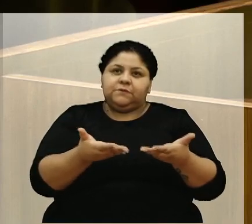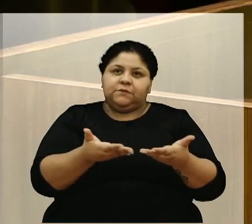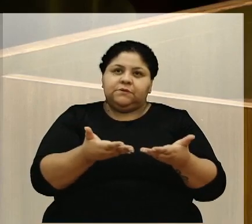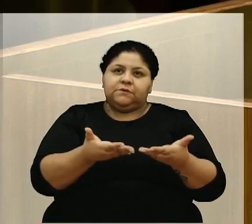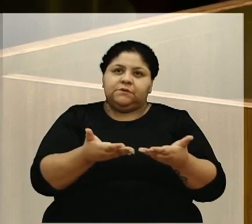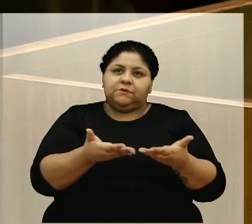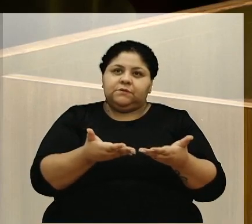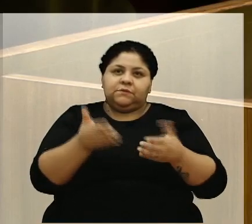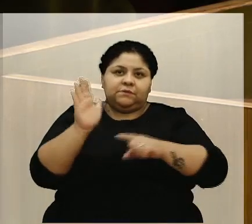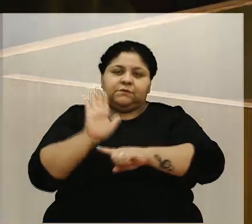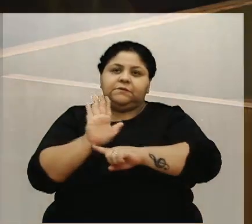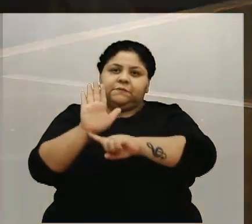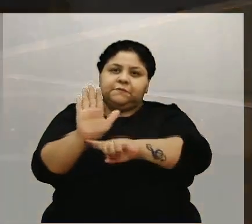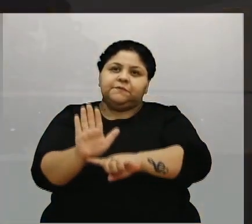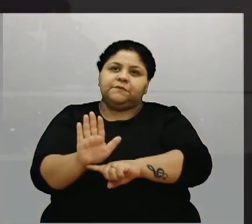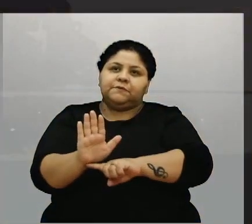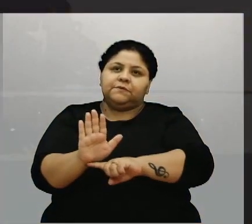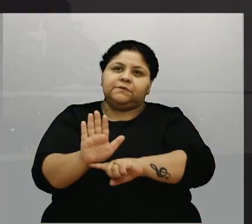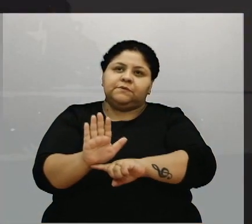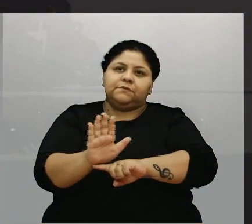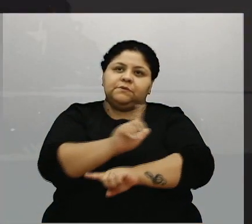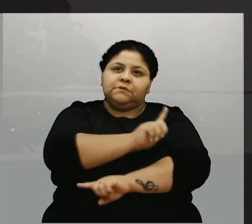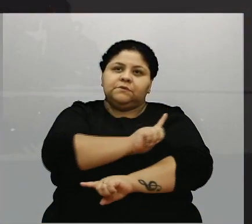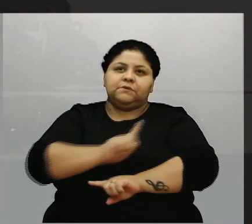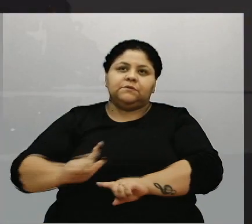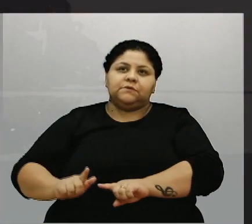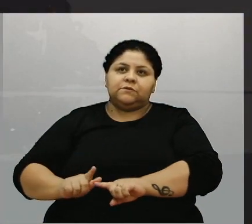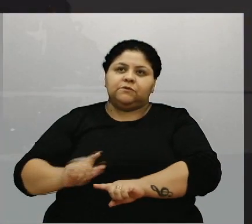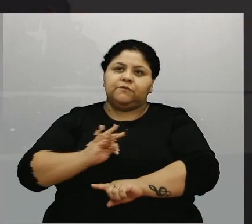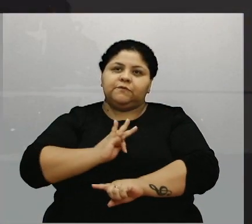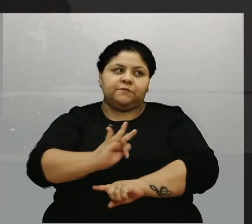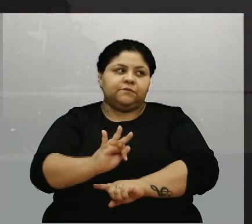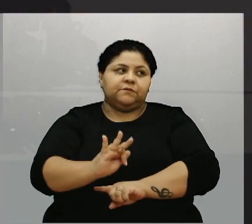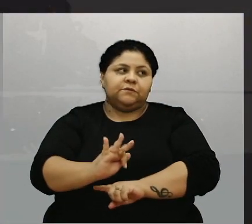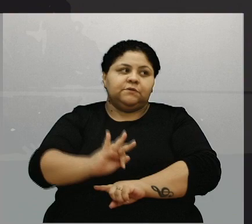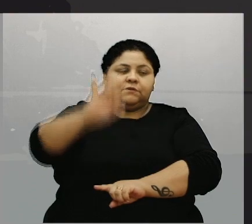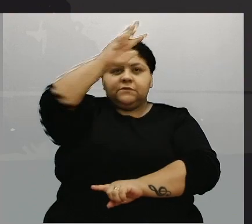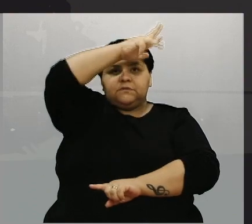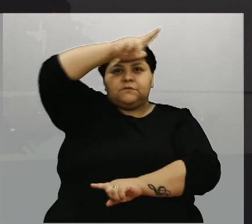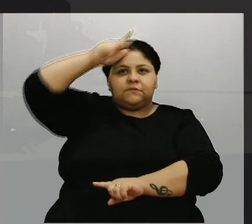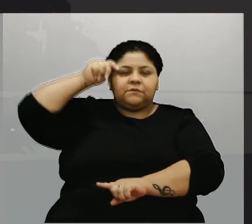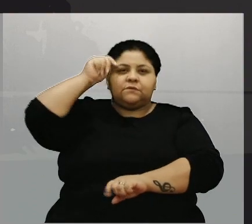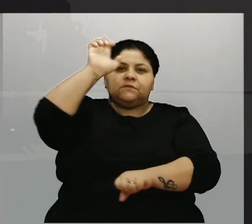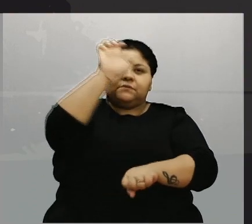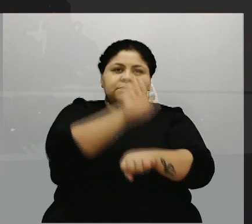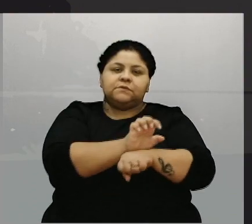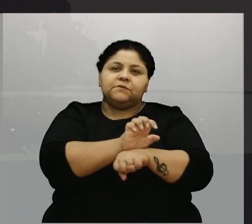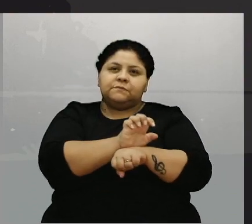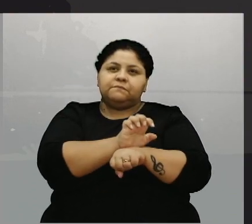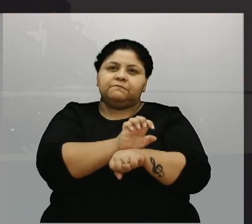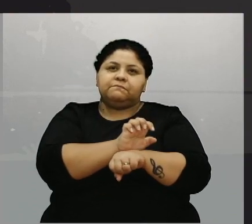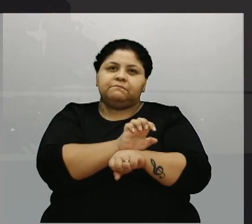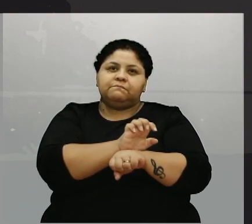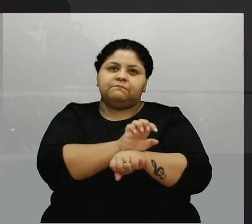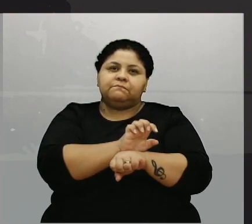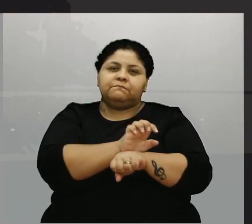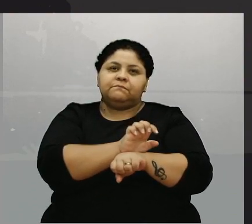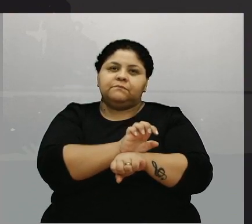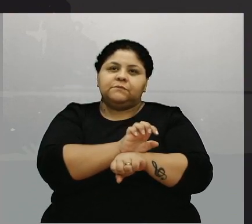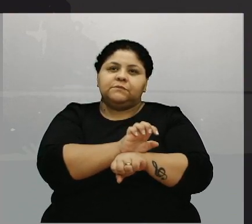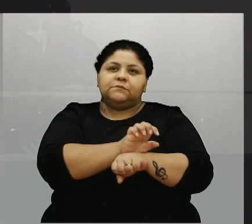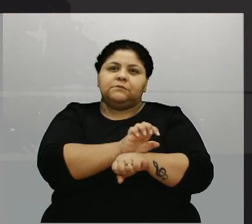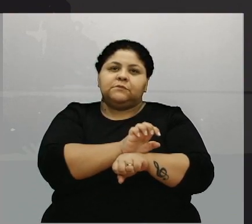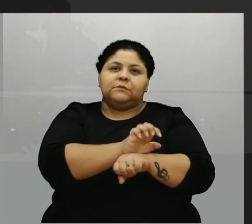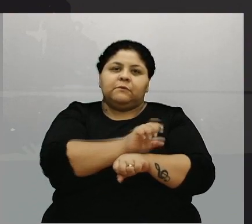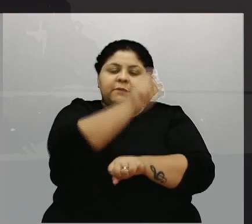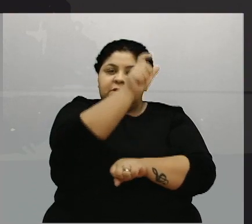dos auxílios do governo federal, do município, do estado, para os desabrigados no